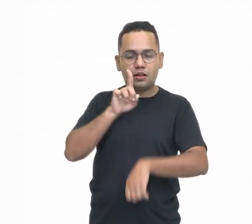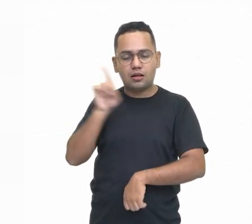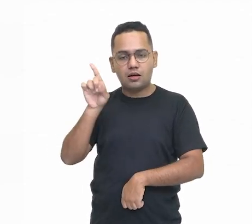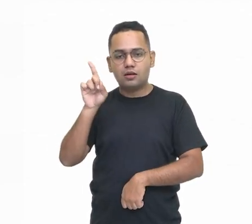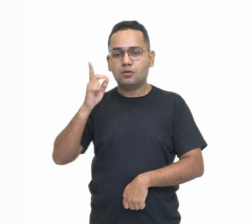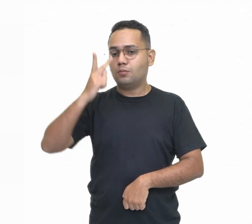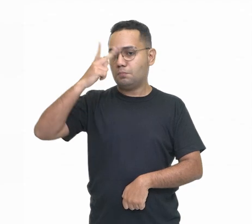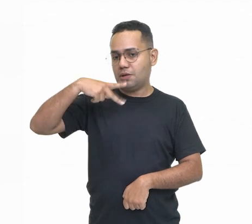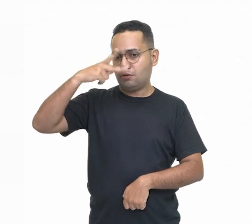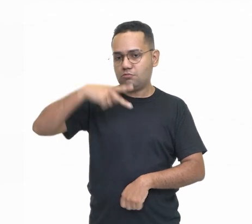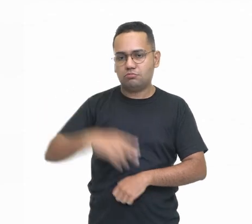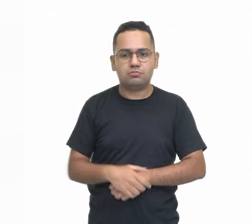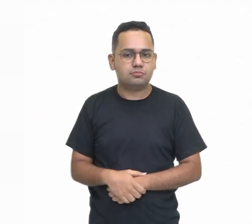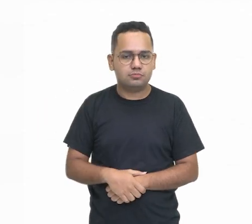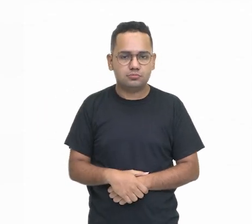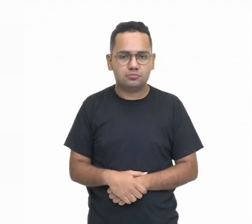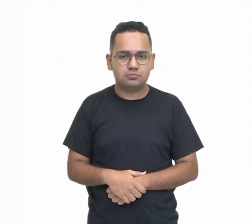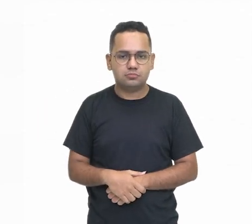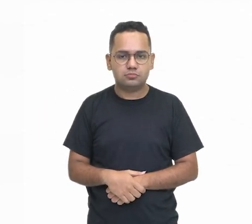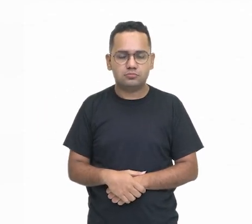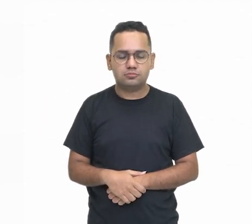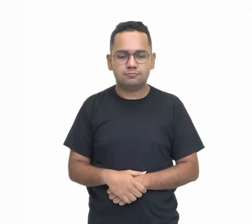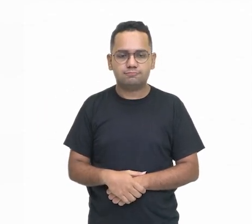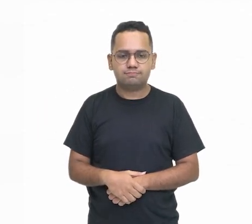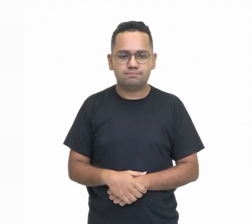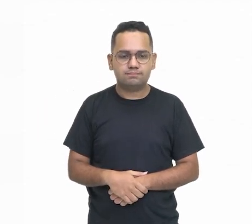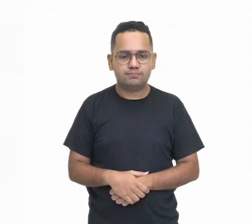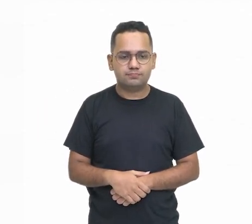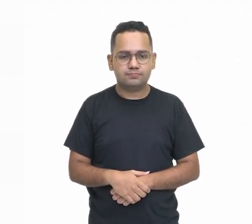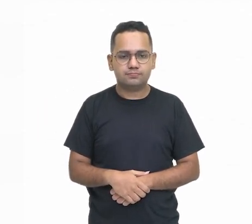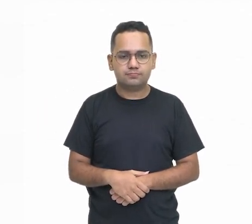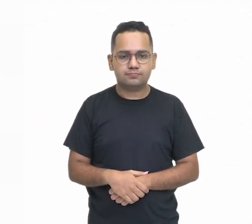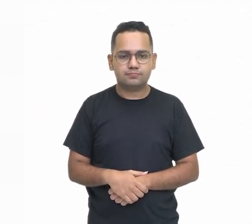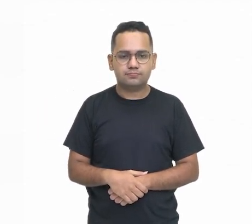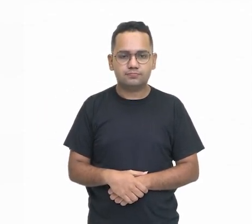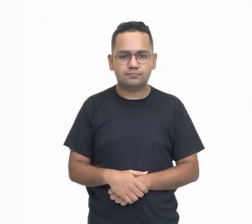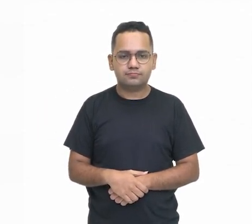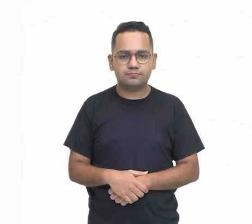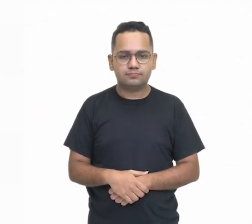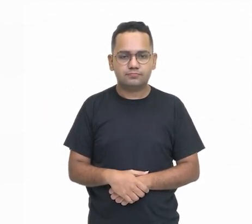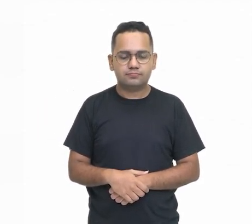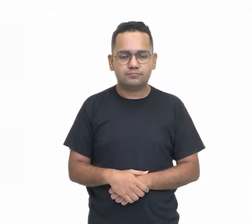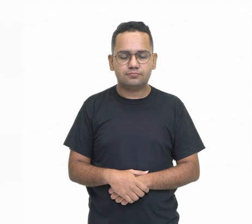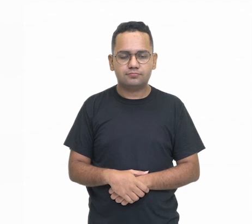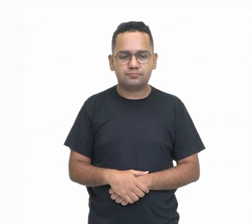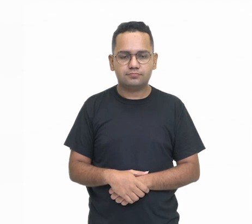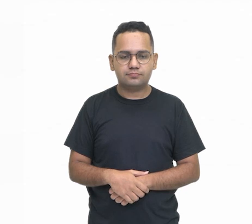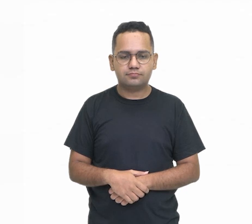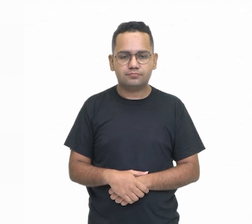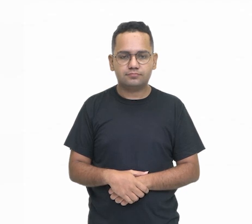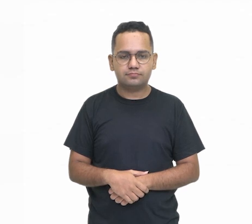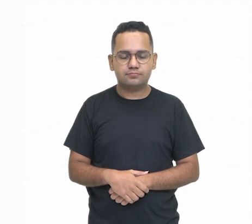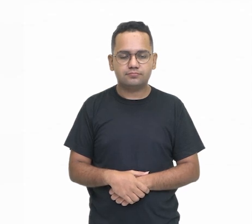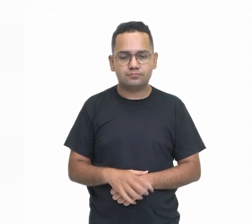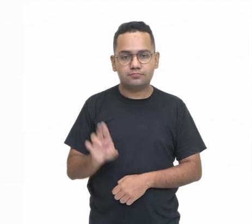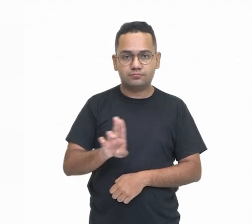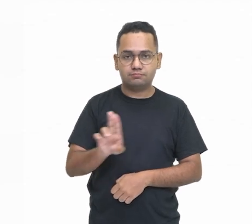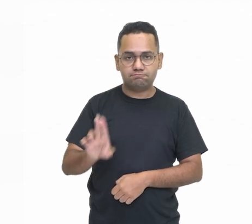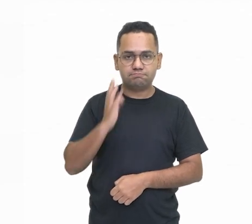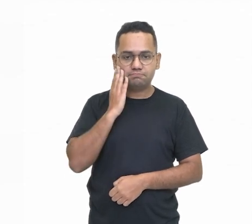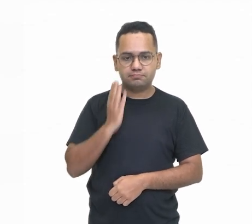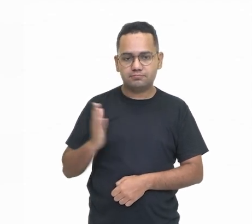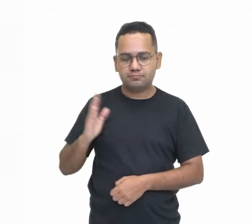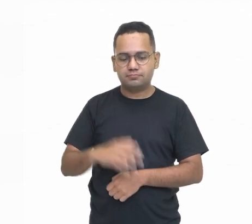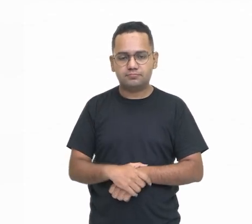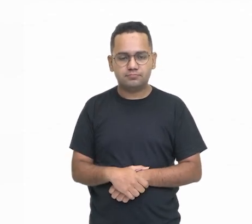é um retrato, né, da figura do Sapa Inca. Né? Então você vê aqui que ele